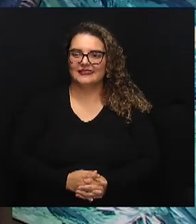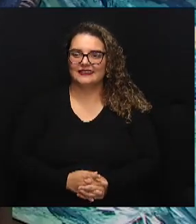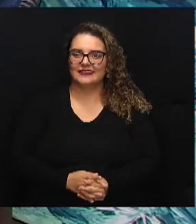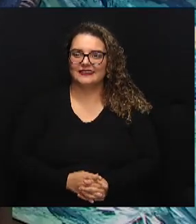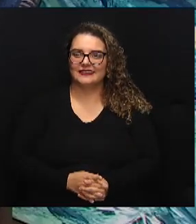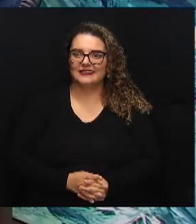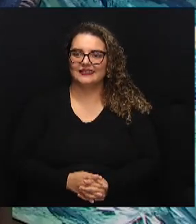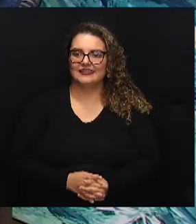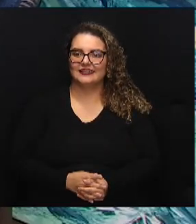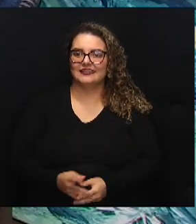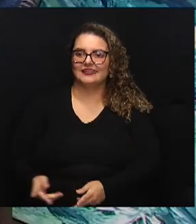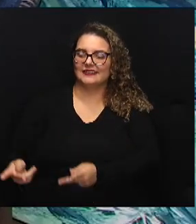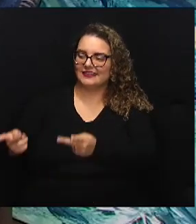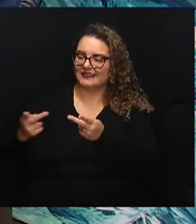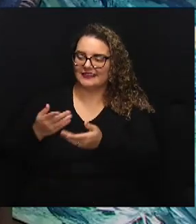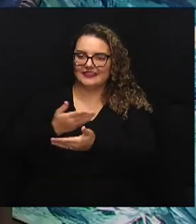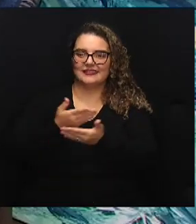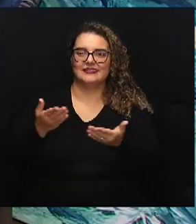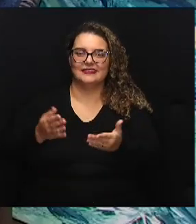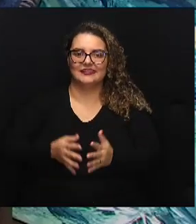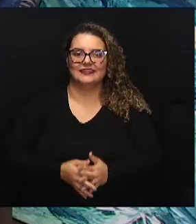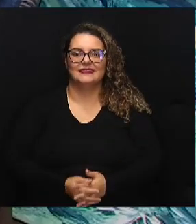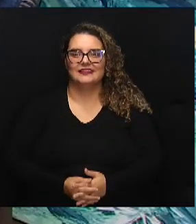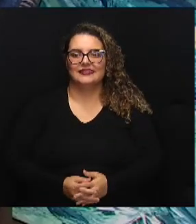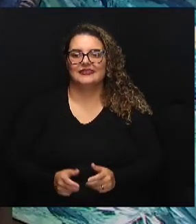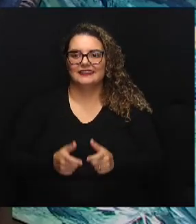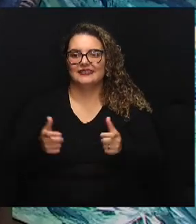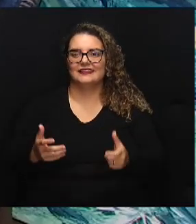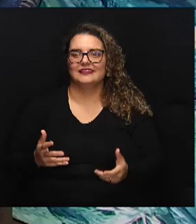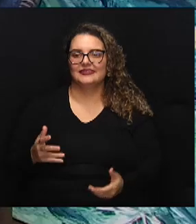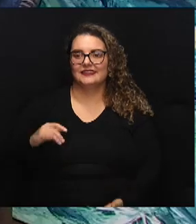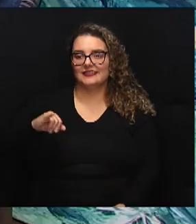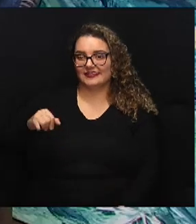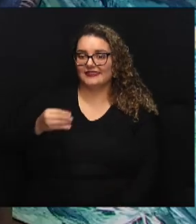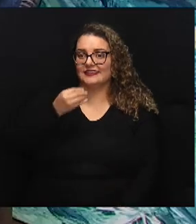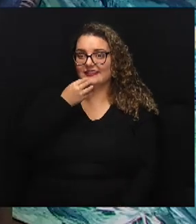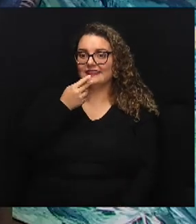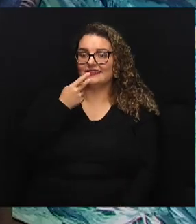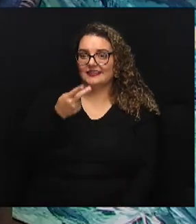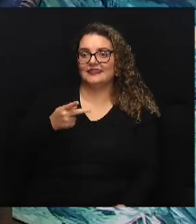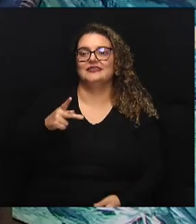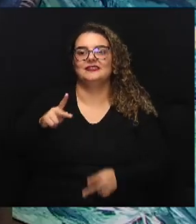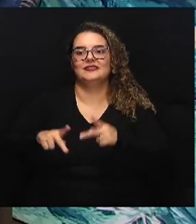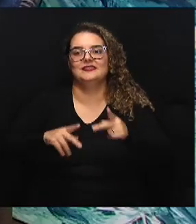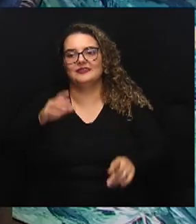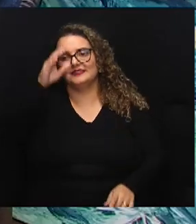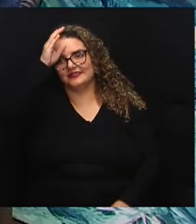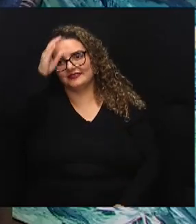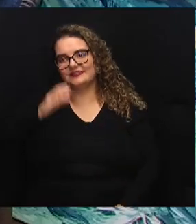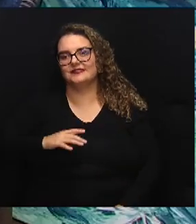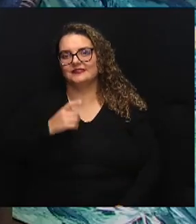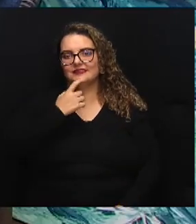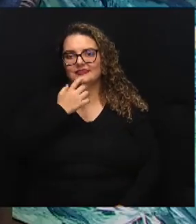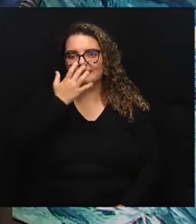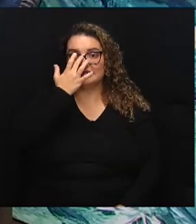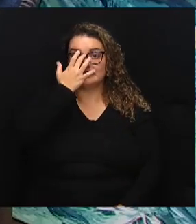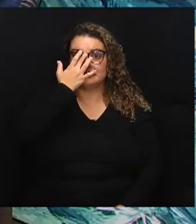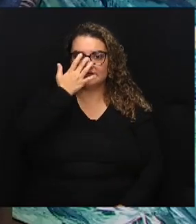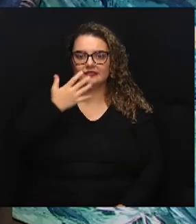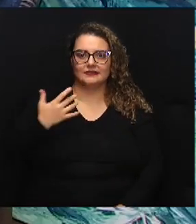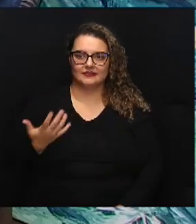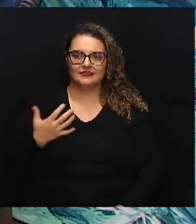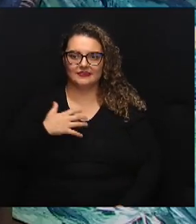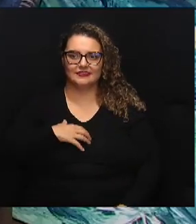a sua visita de vocês e essa grande oportunidade de falar com o povo de Campinas através dos meios